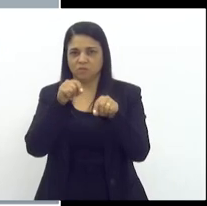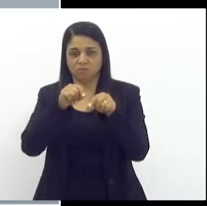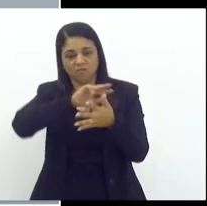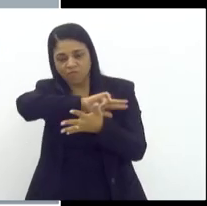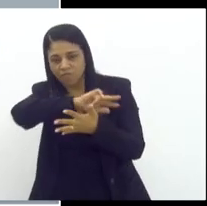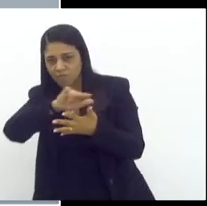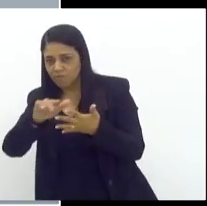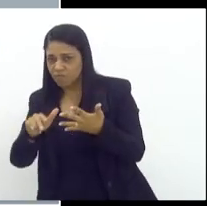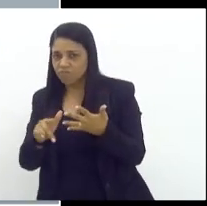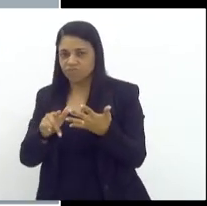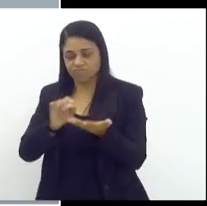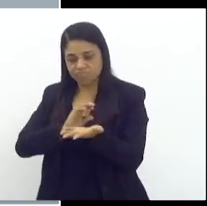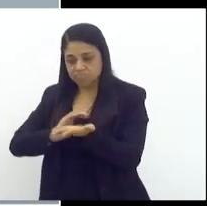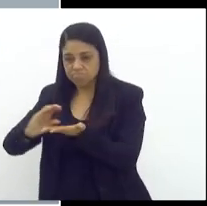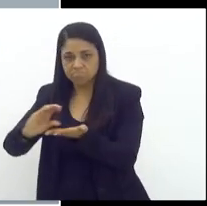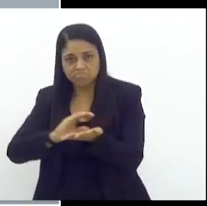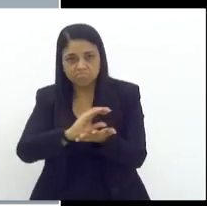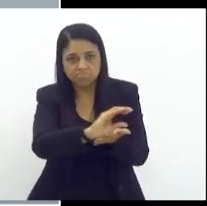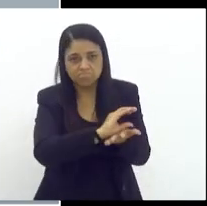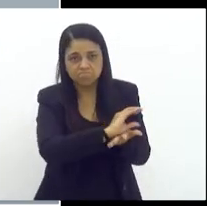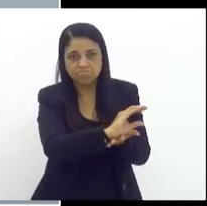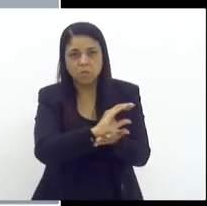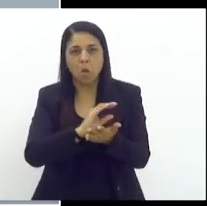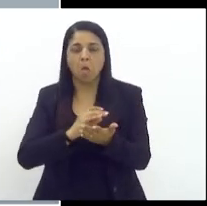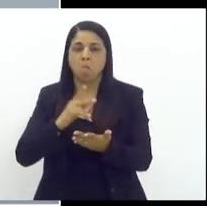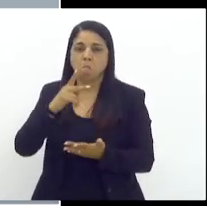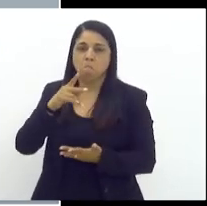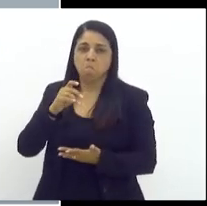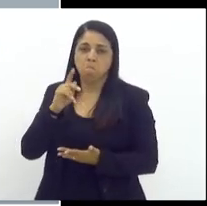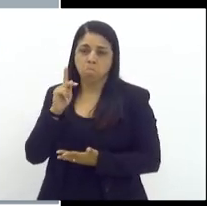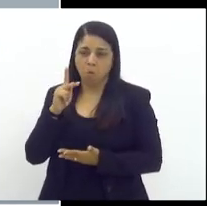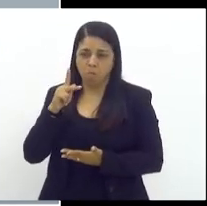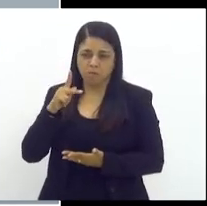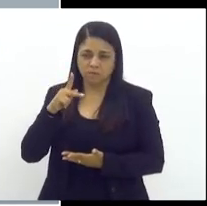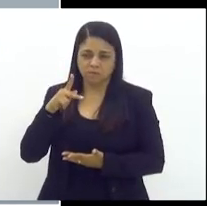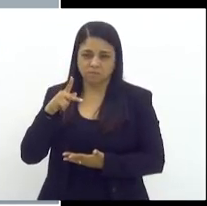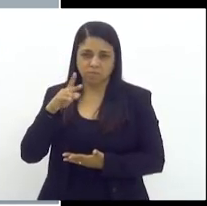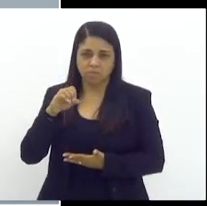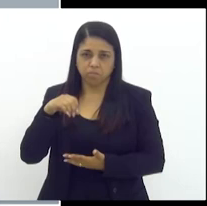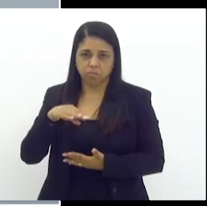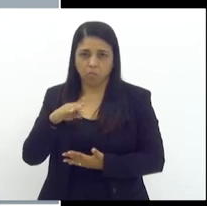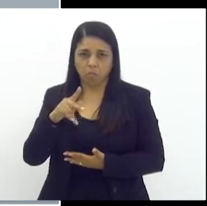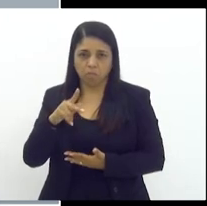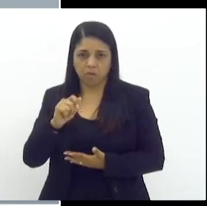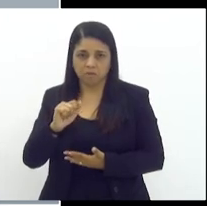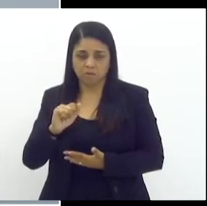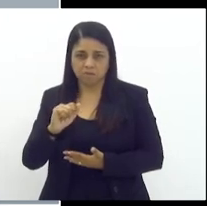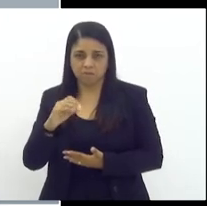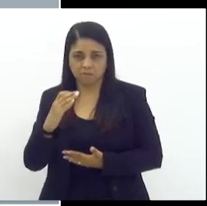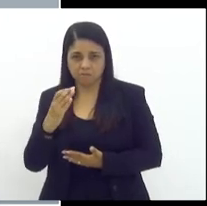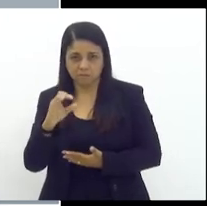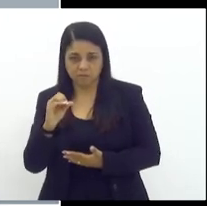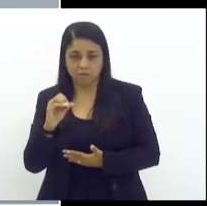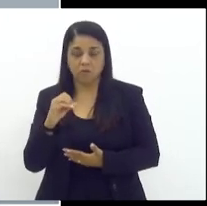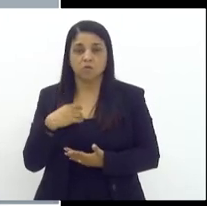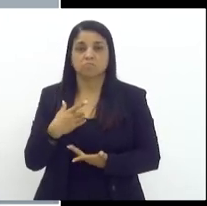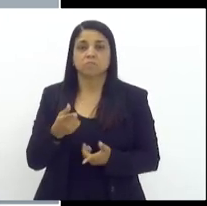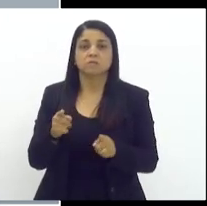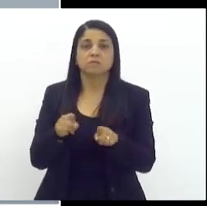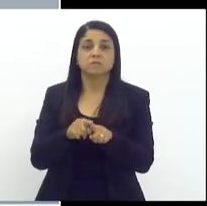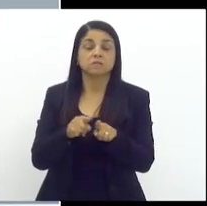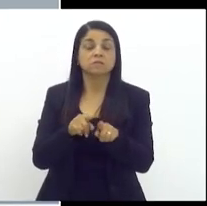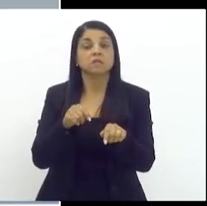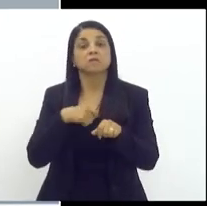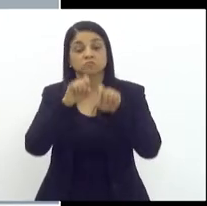opções de investimento poupança consumo etc considerando os efeitos